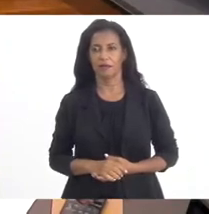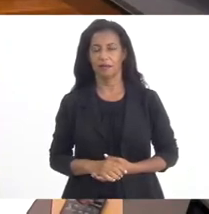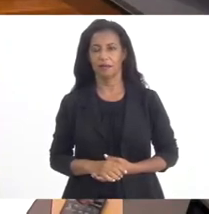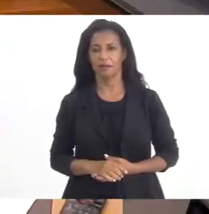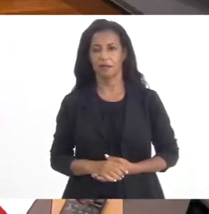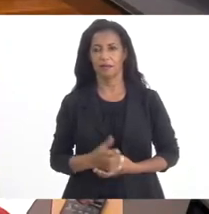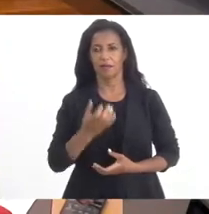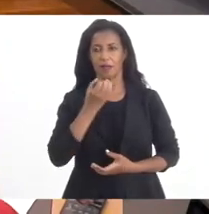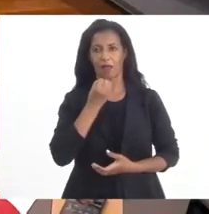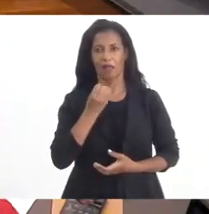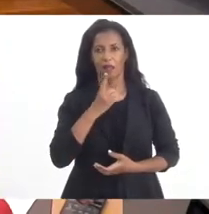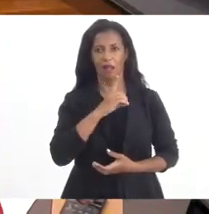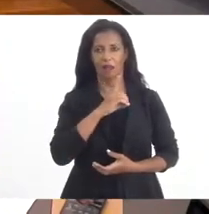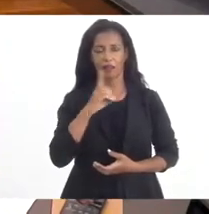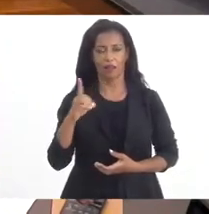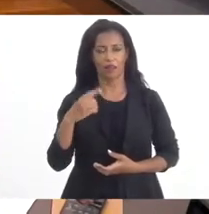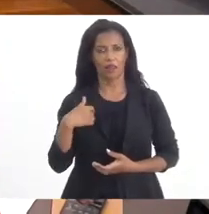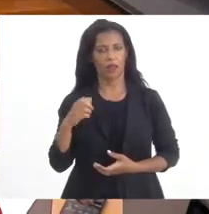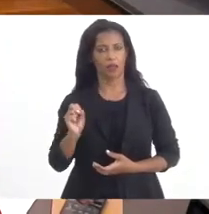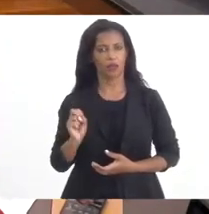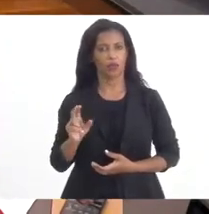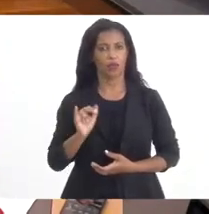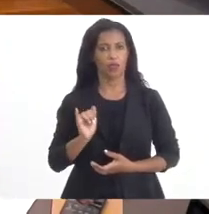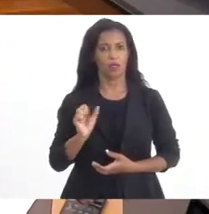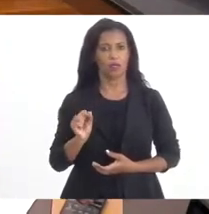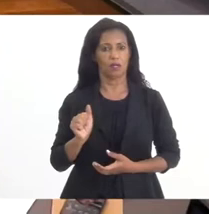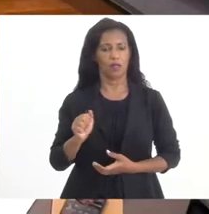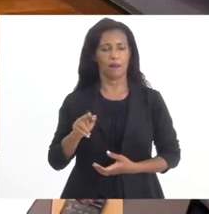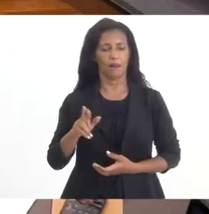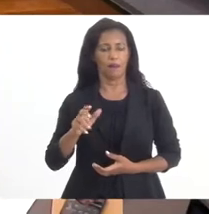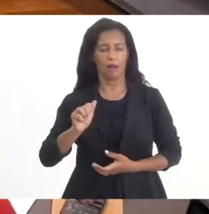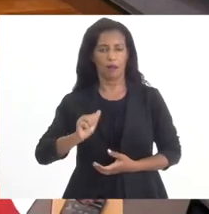Bom dia, eu sou a Isabela Galdino.